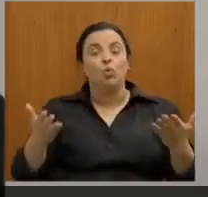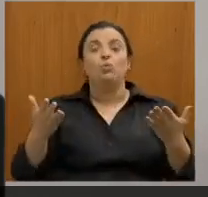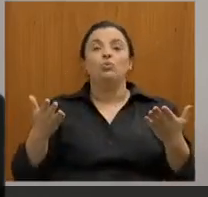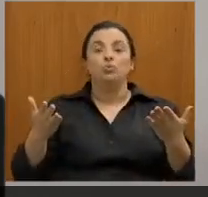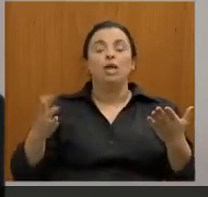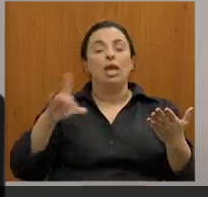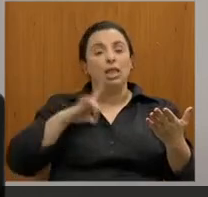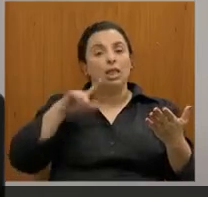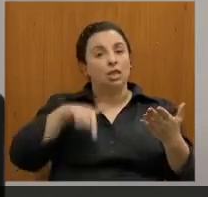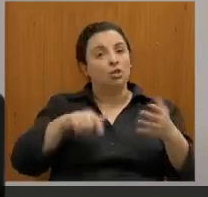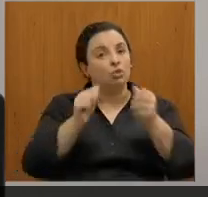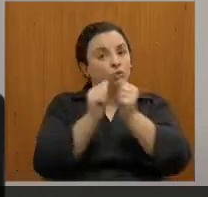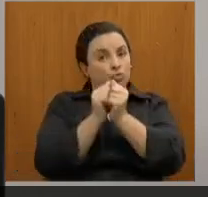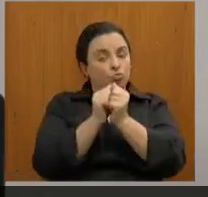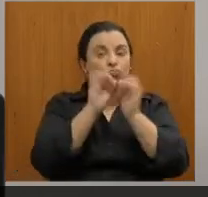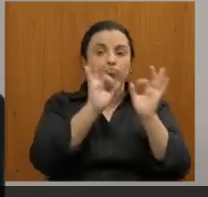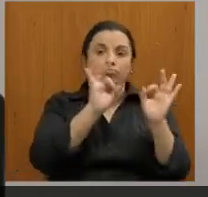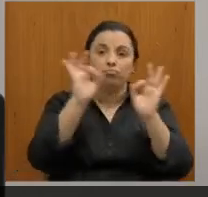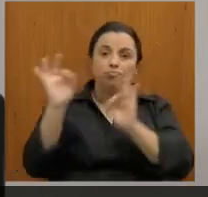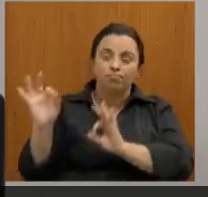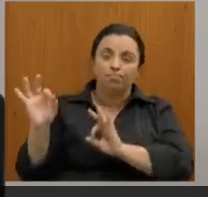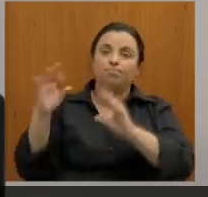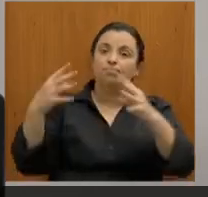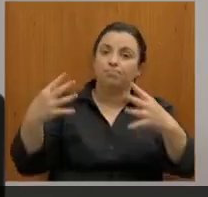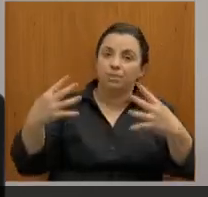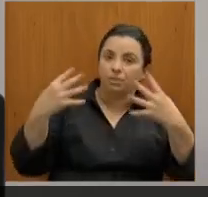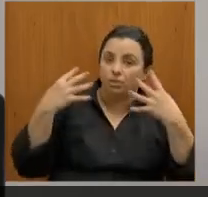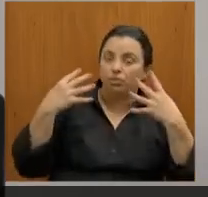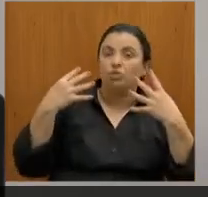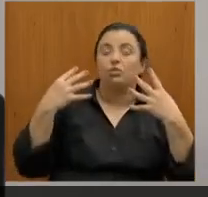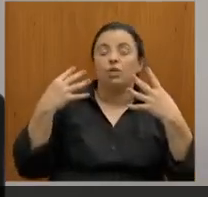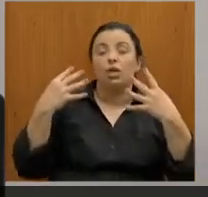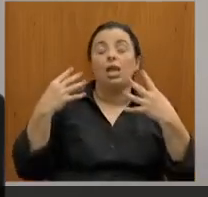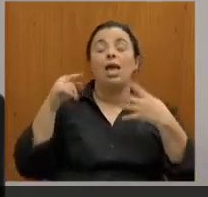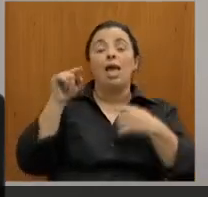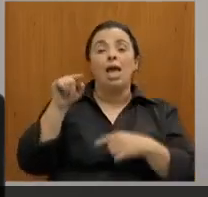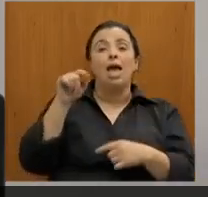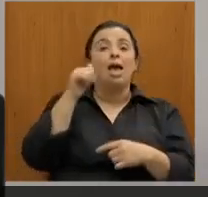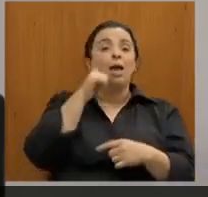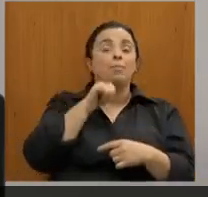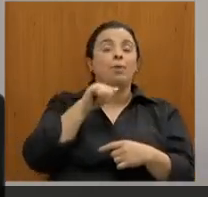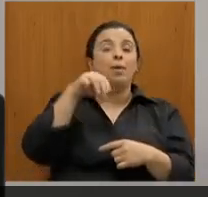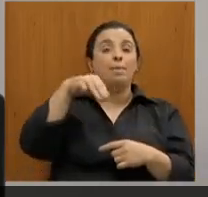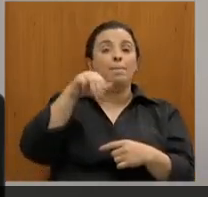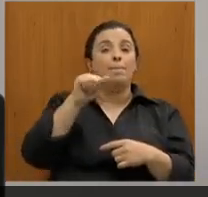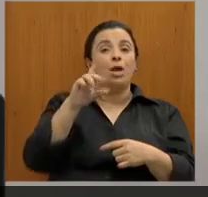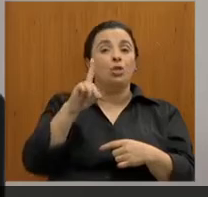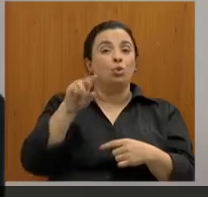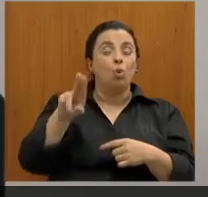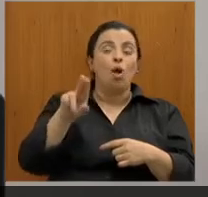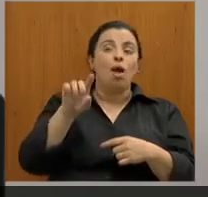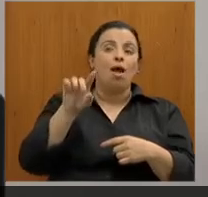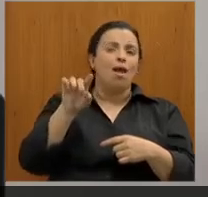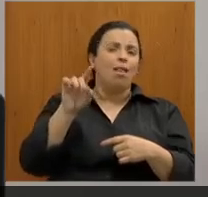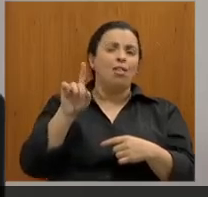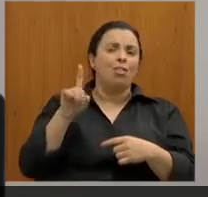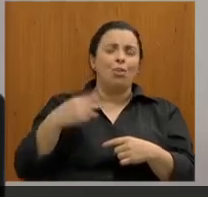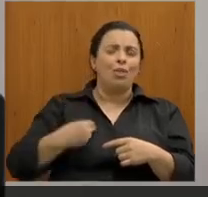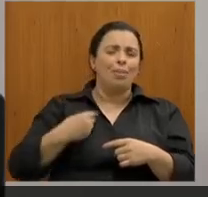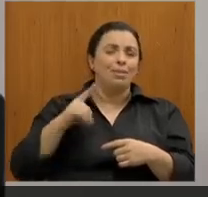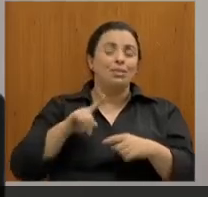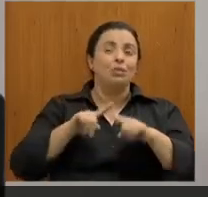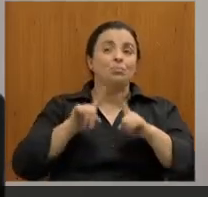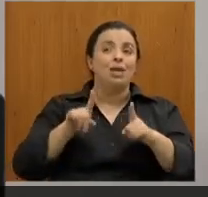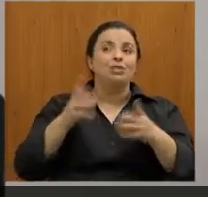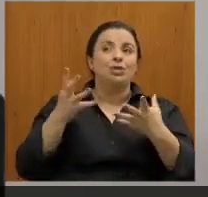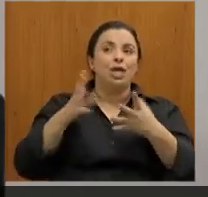que estiveram aqui conosco a madu não tá mais presente mas eu queria só fazer um gancho